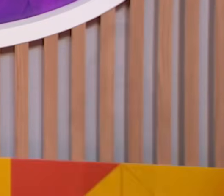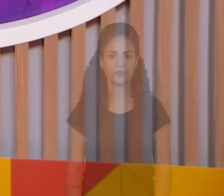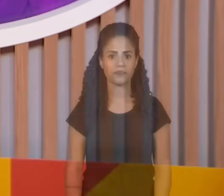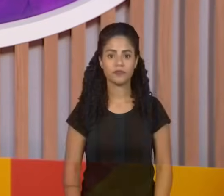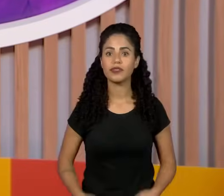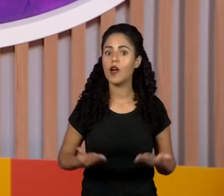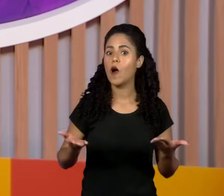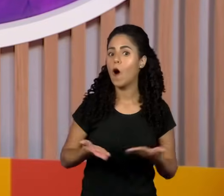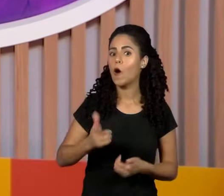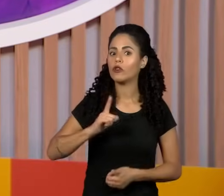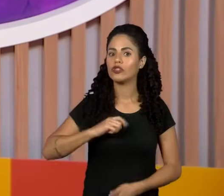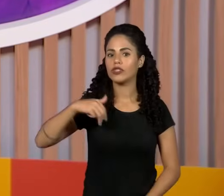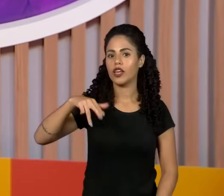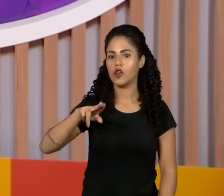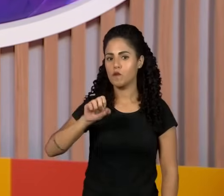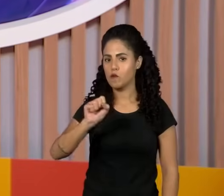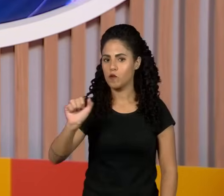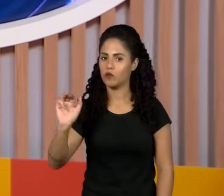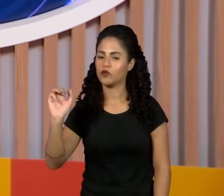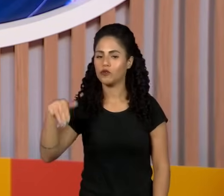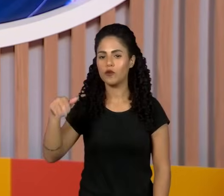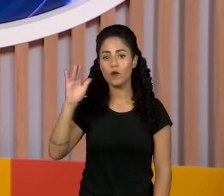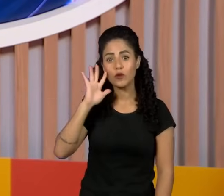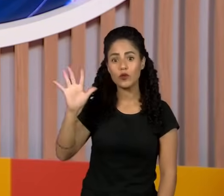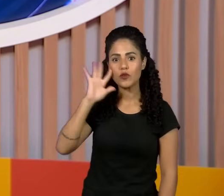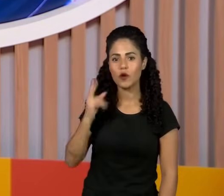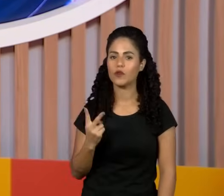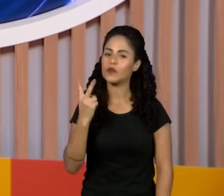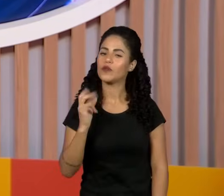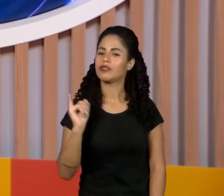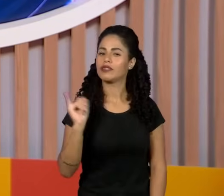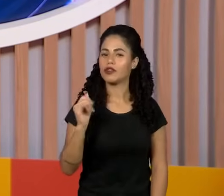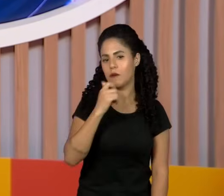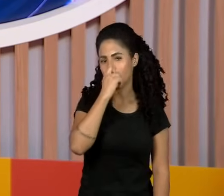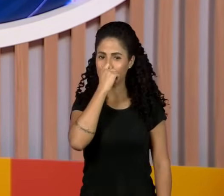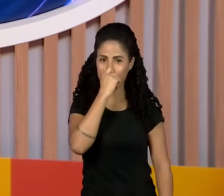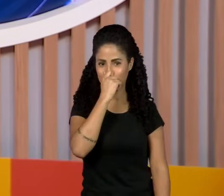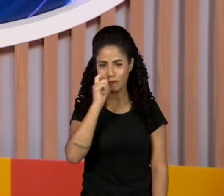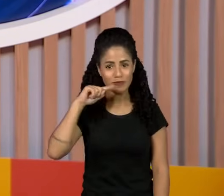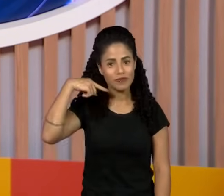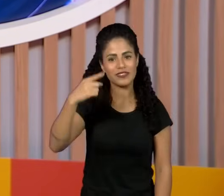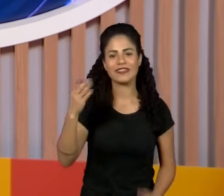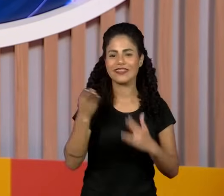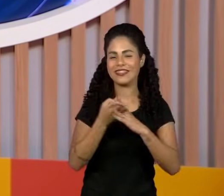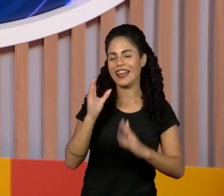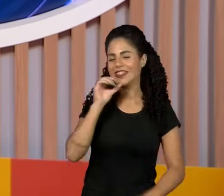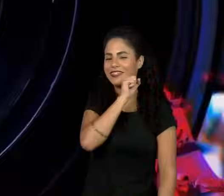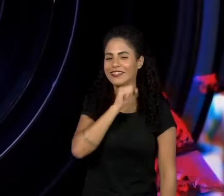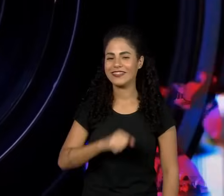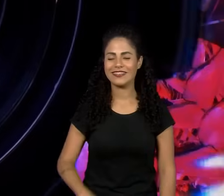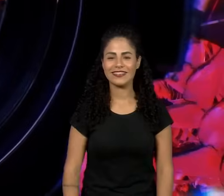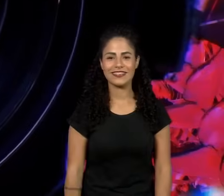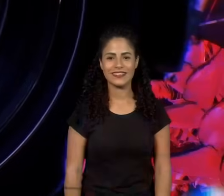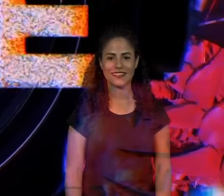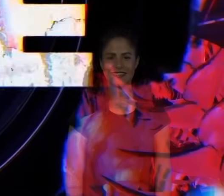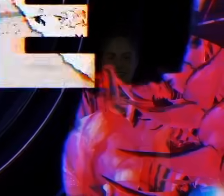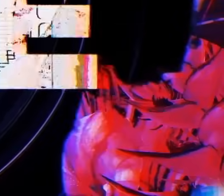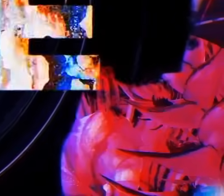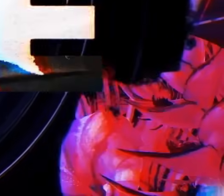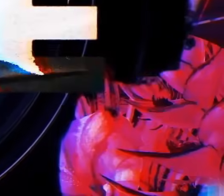E hoje ainda tem Mussum, tem Nosso Sonho e muito assunto pra gente conversar aqui. Eu vou fazer um intervalo rapidinho, eu volto já já.